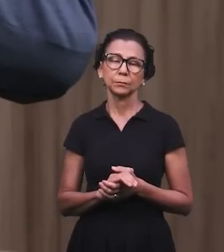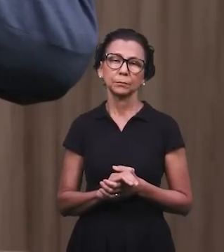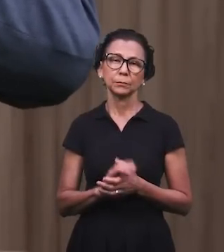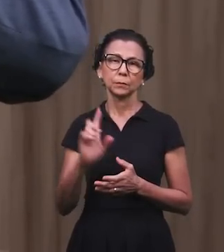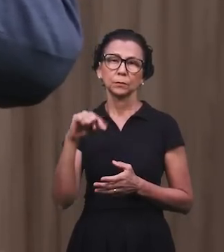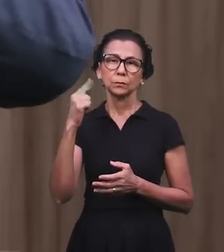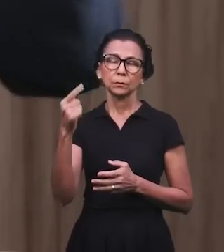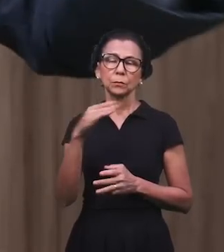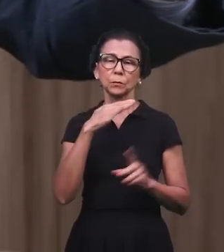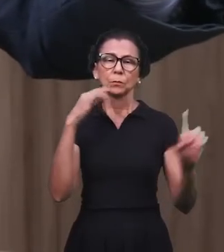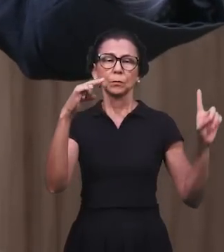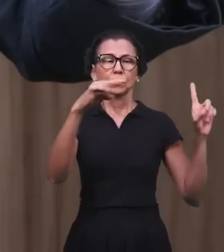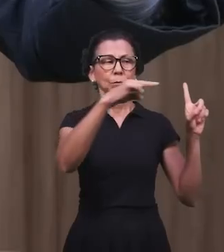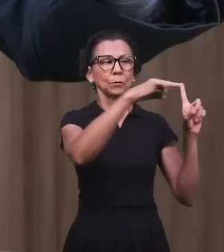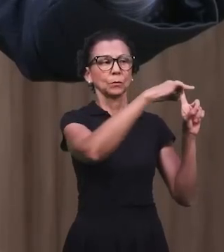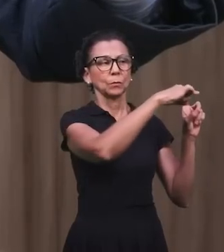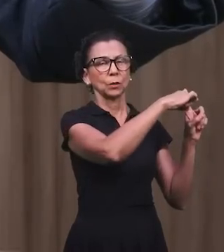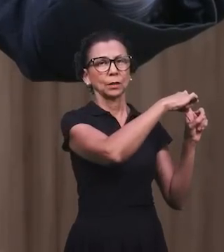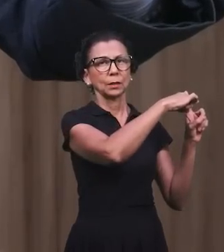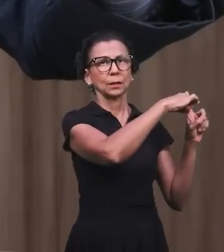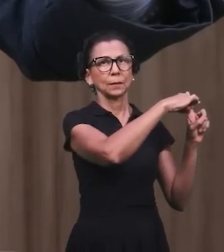O material do templo estava